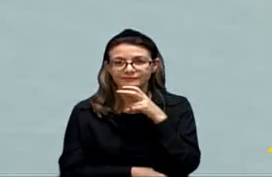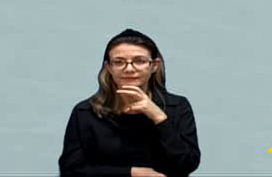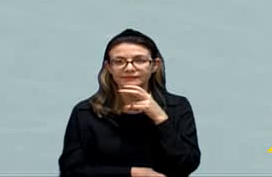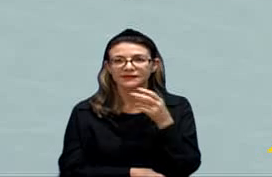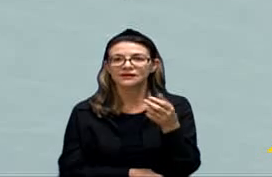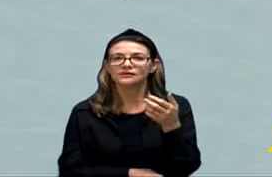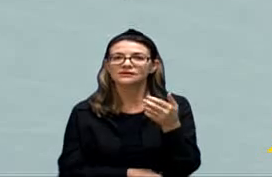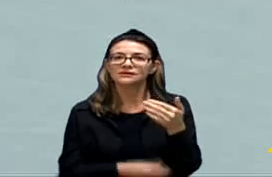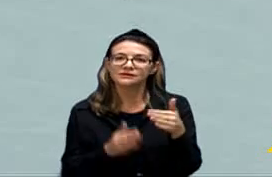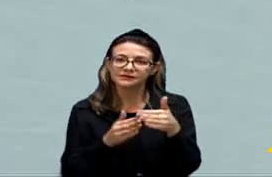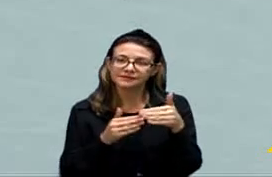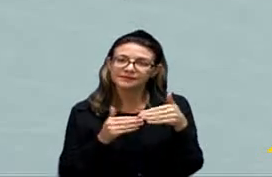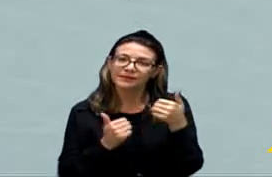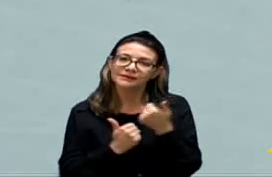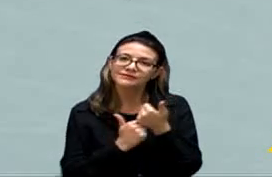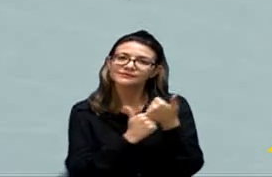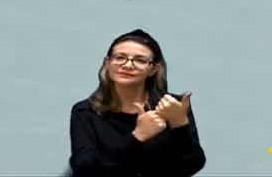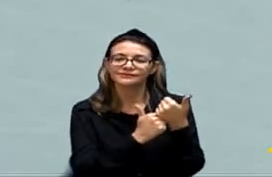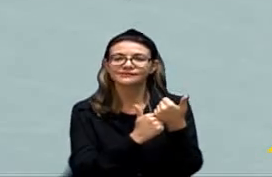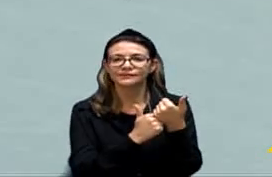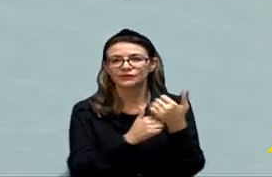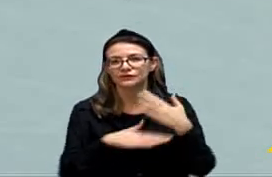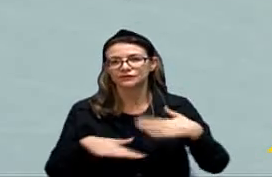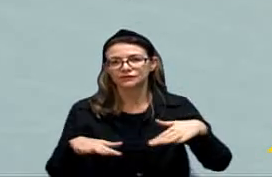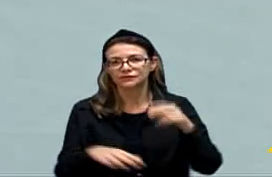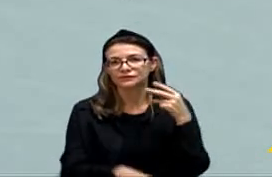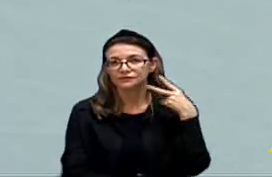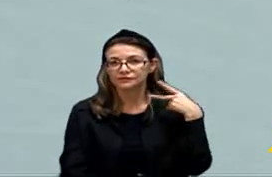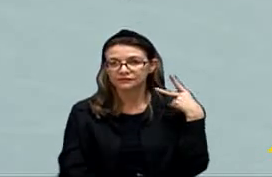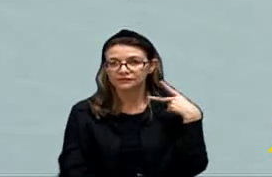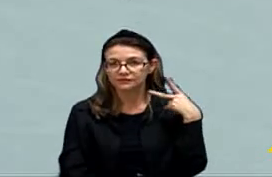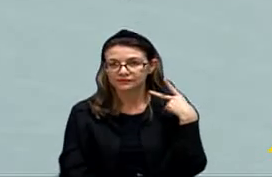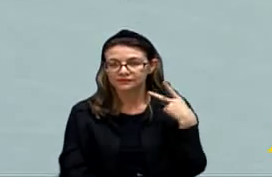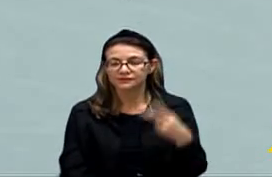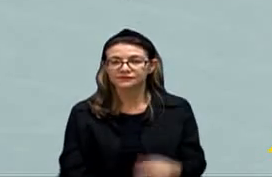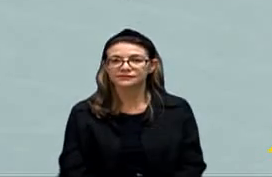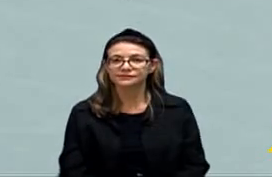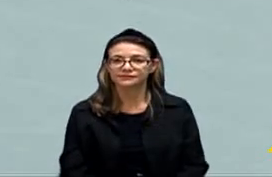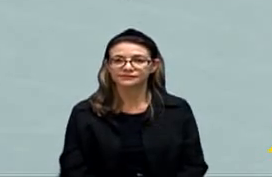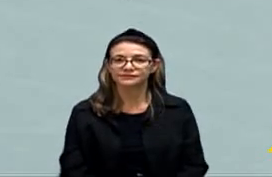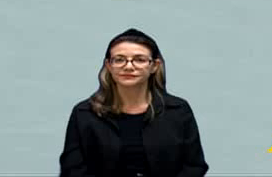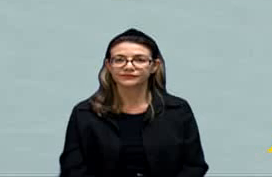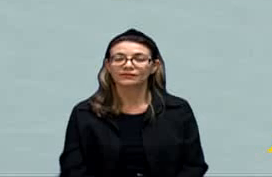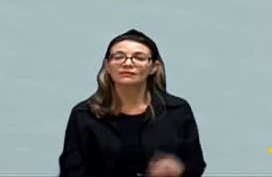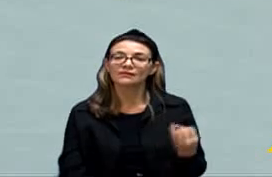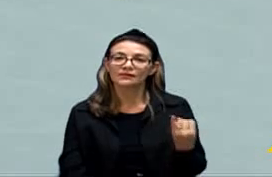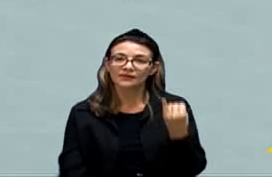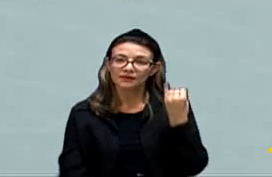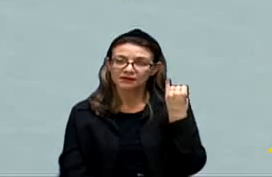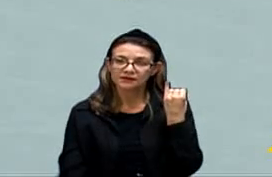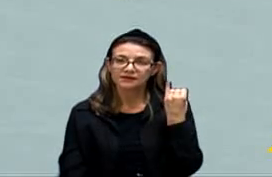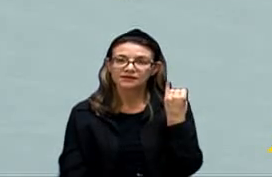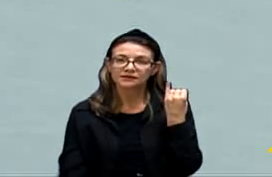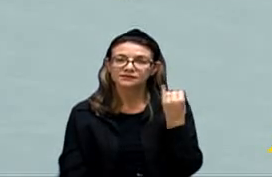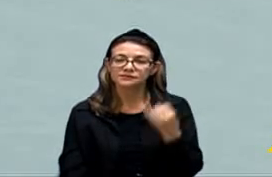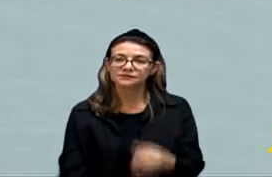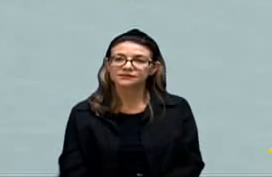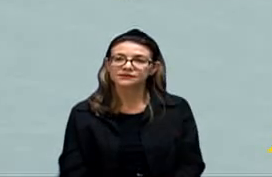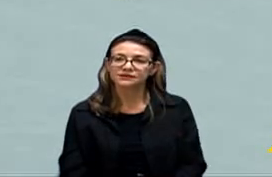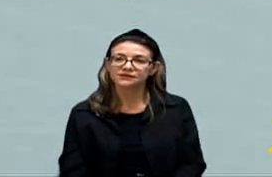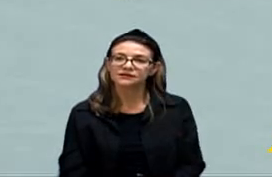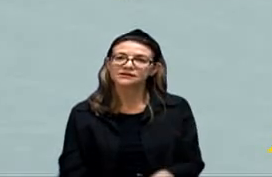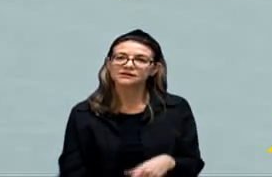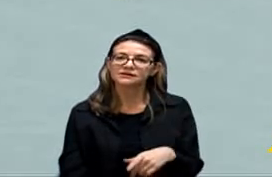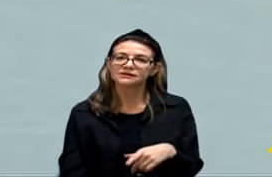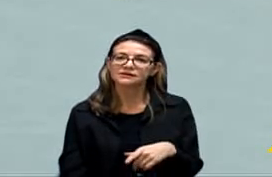vereadores essa a nossa justificativa senhor presidente que por si só já fala da importância que é de você ter